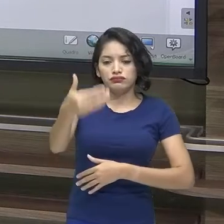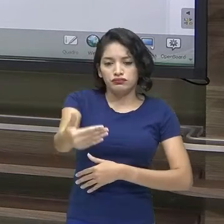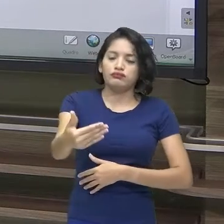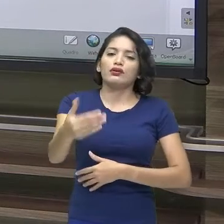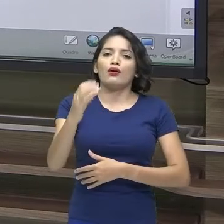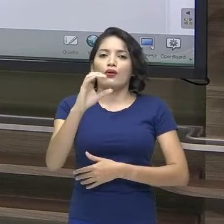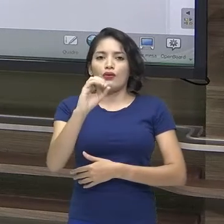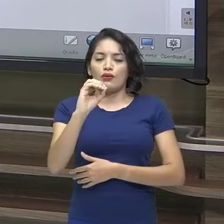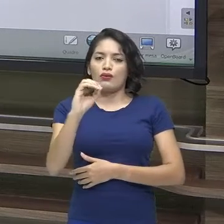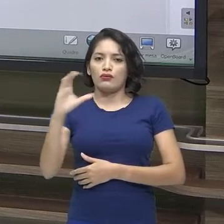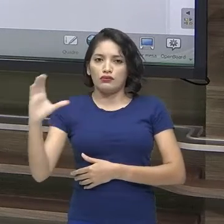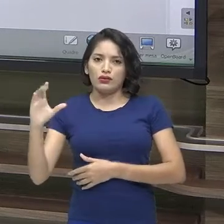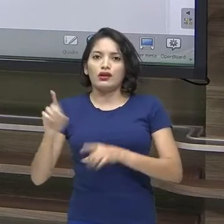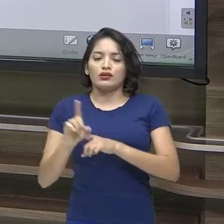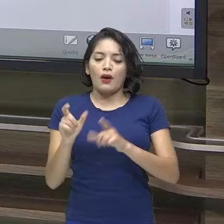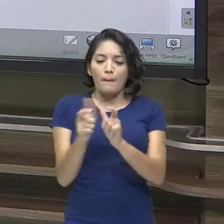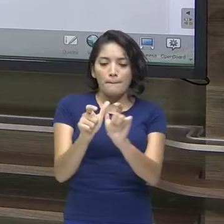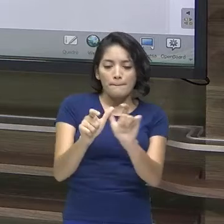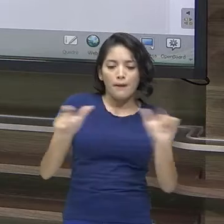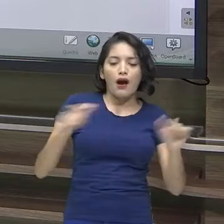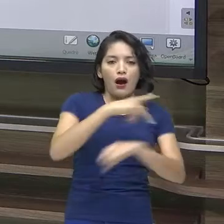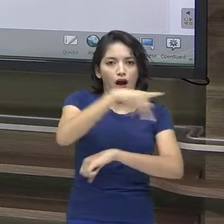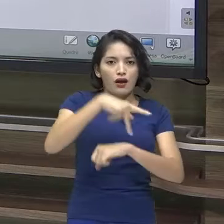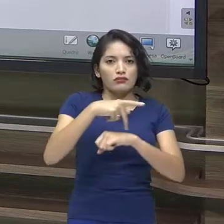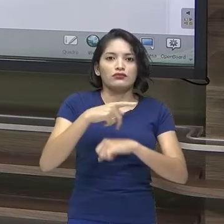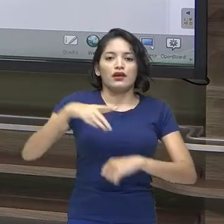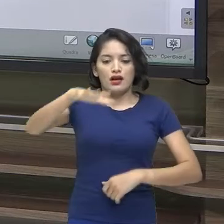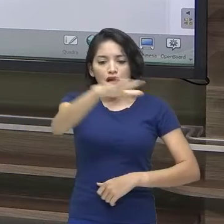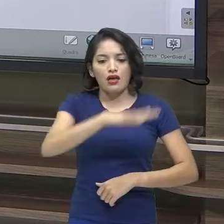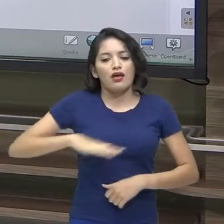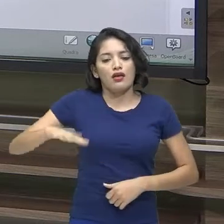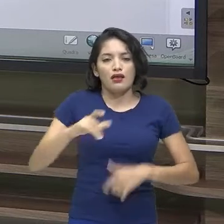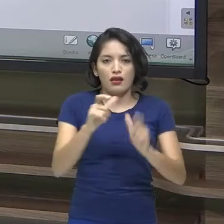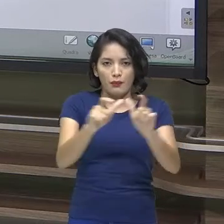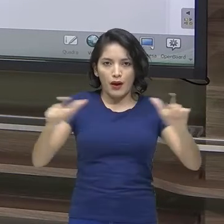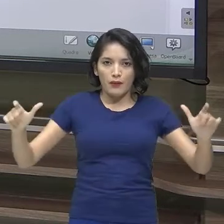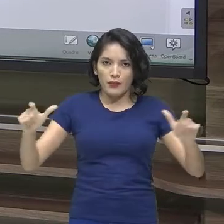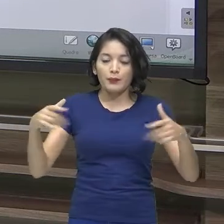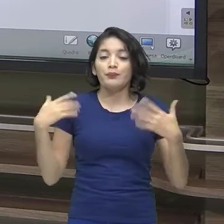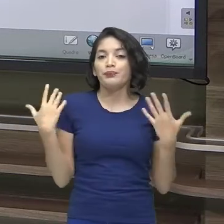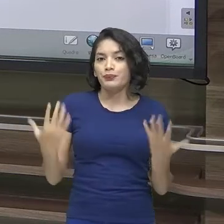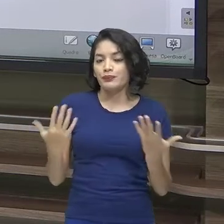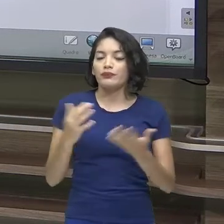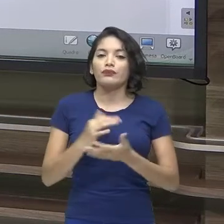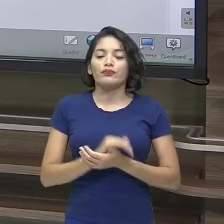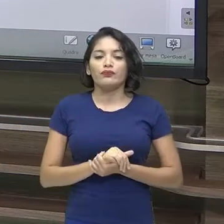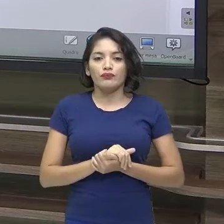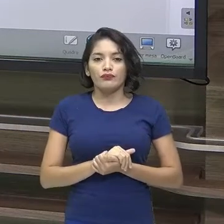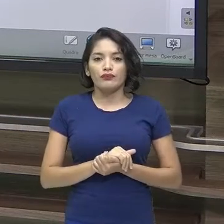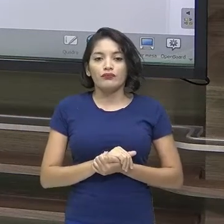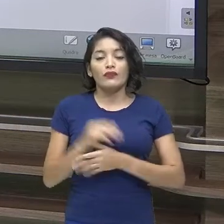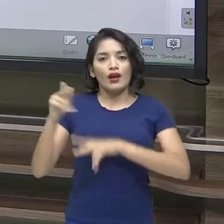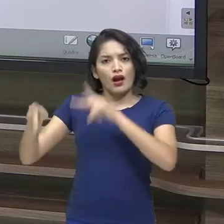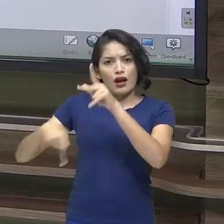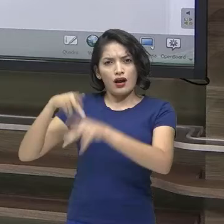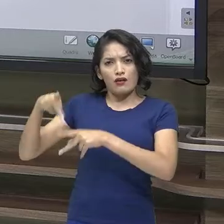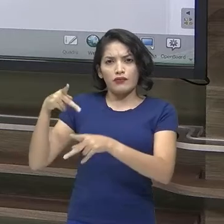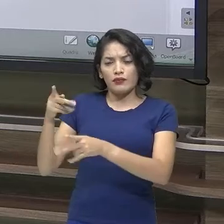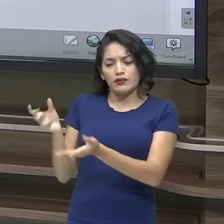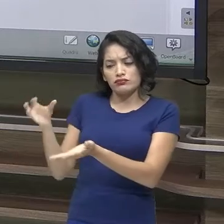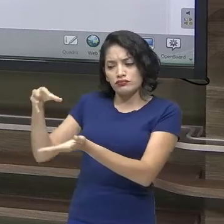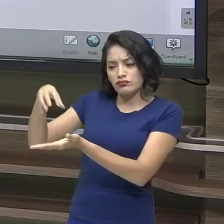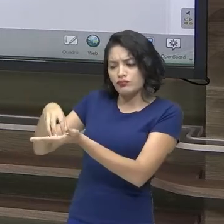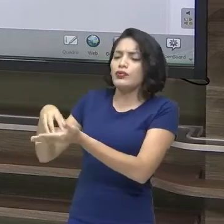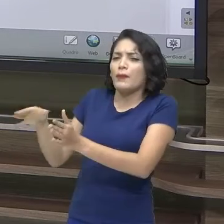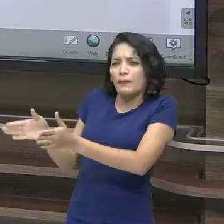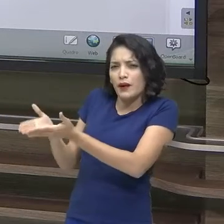ou seja, ele é o maior país ali em expansão territorial. Então, de repente, a sua população camponesa, os